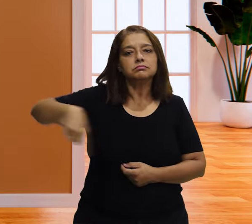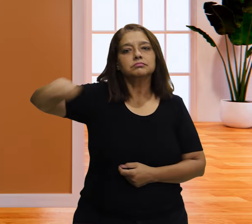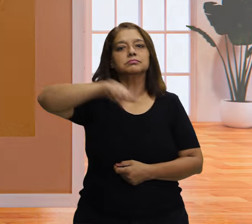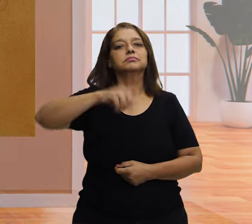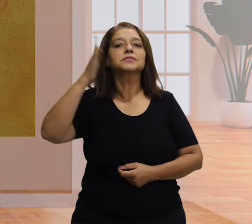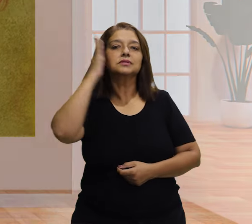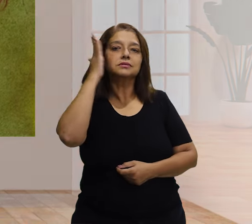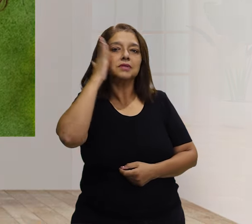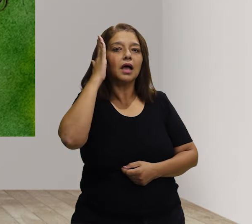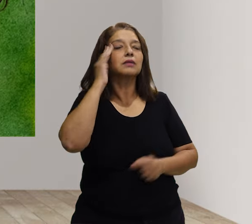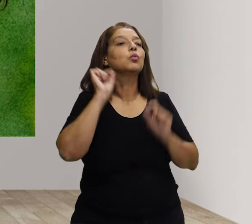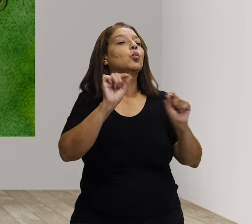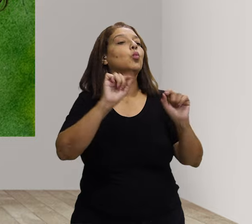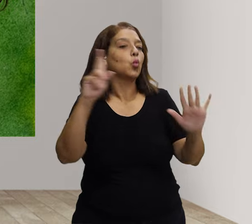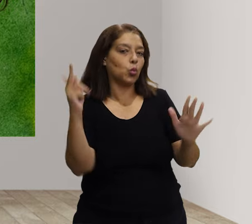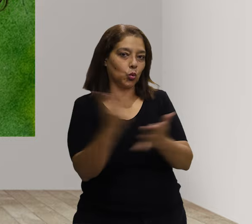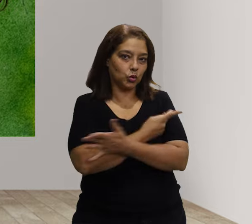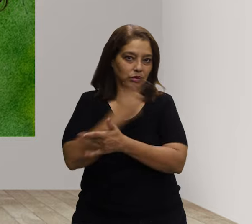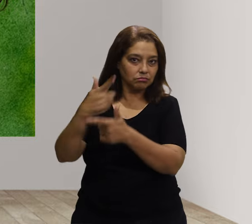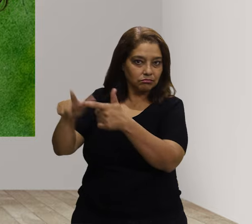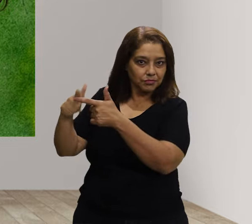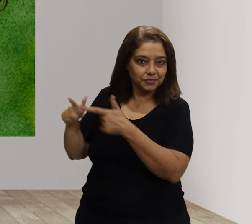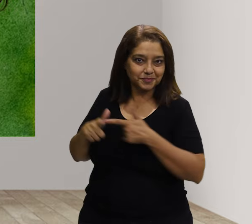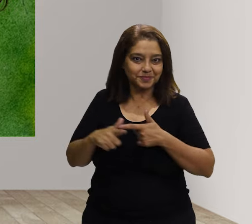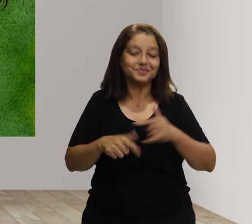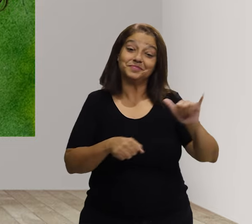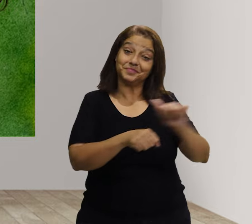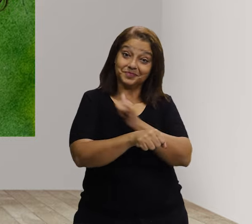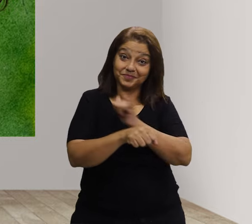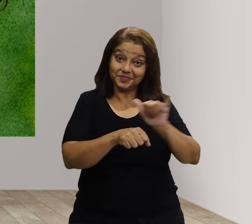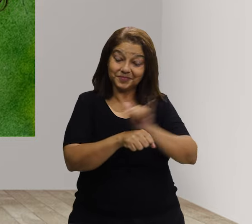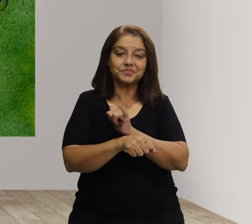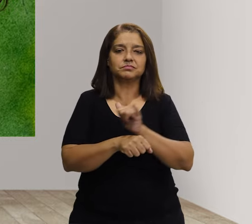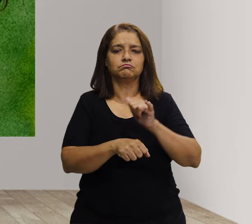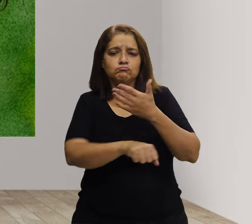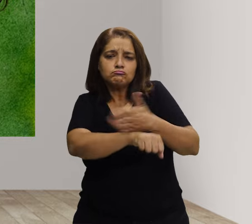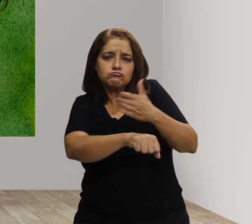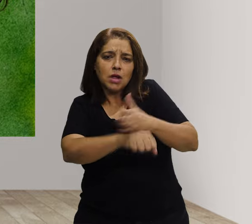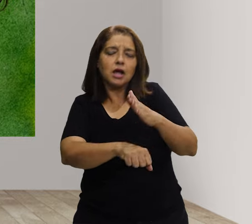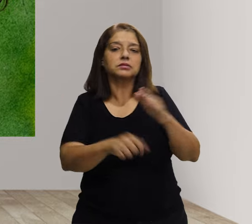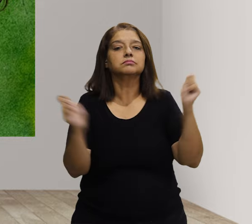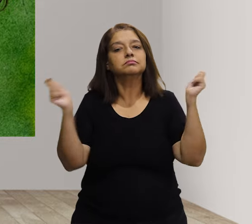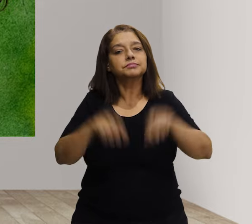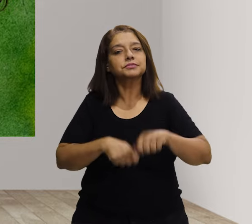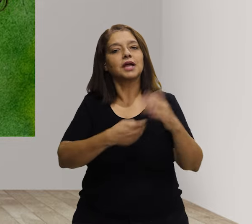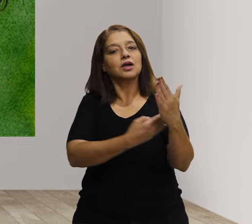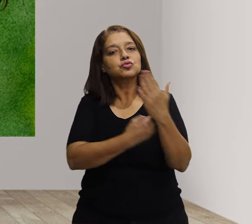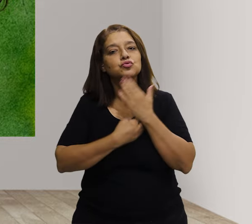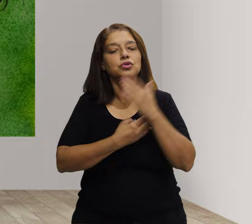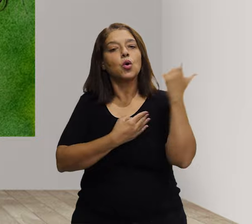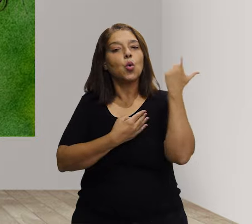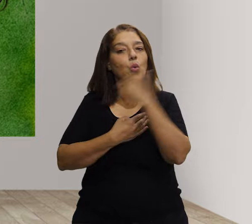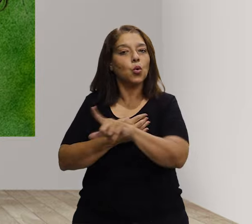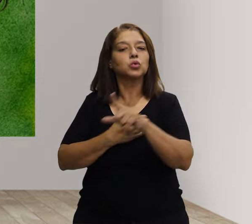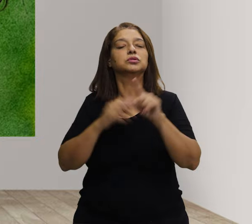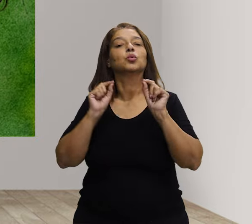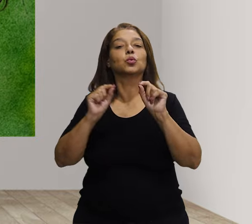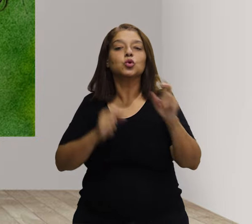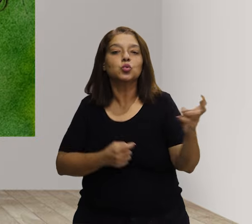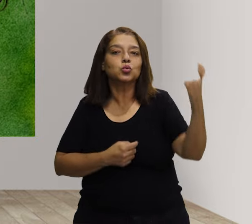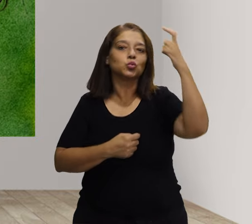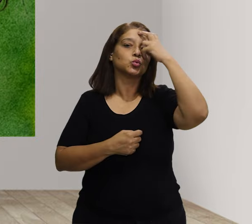sejam ouvidas. Essas estratégias, além de práticas, refletem a necessidade de criar uma cultura